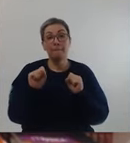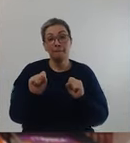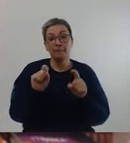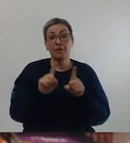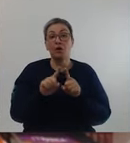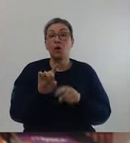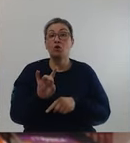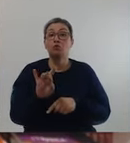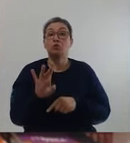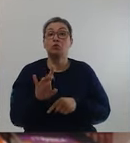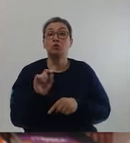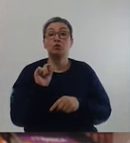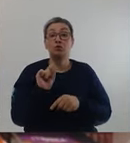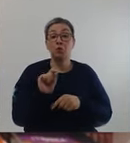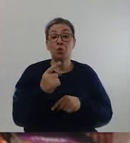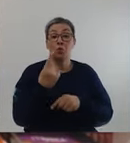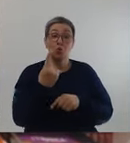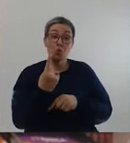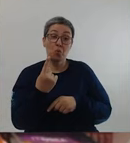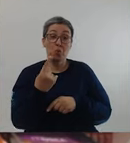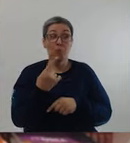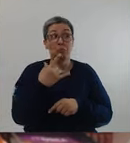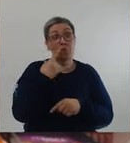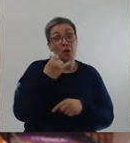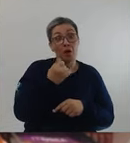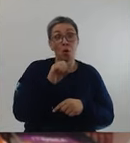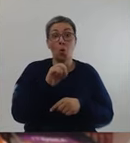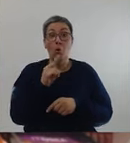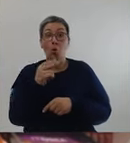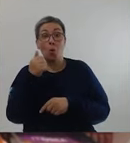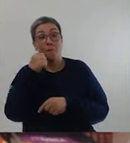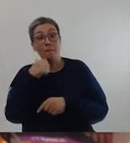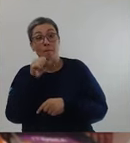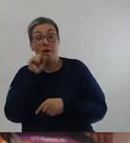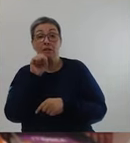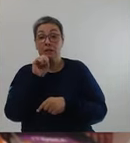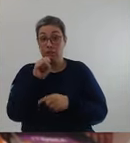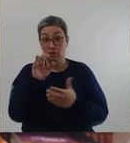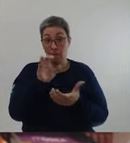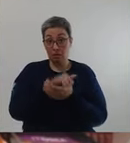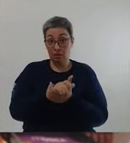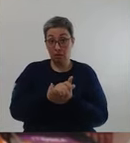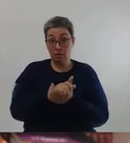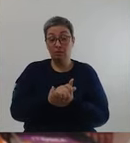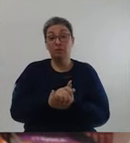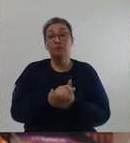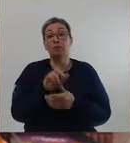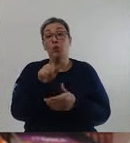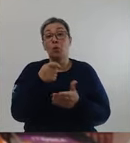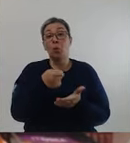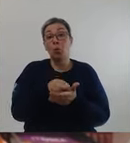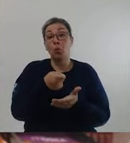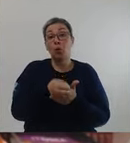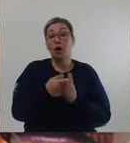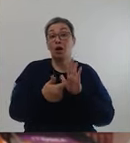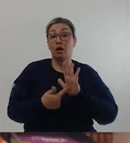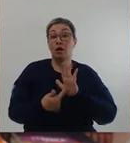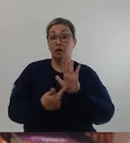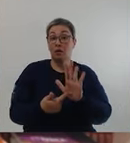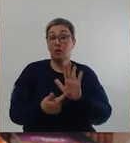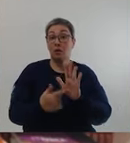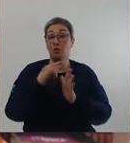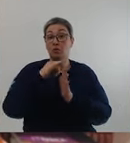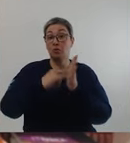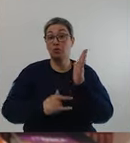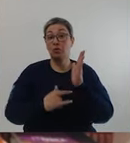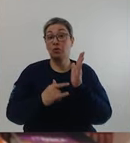feito apenas por um dos pais, se forem casados, ok? Devendo apresentar